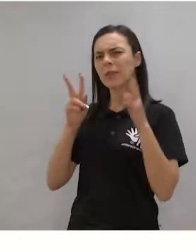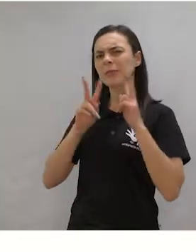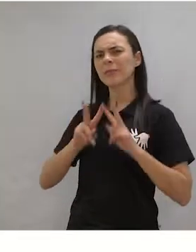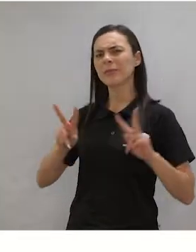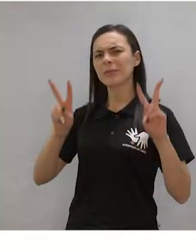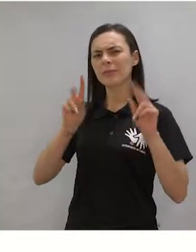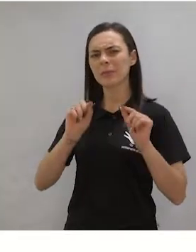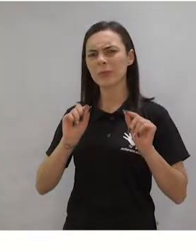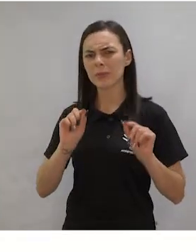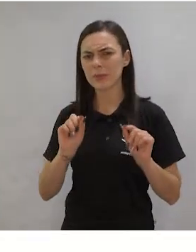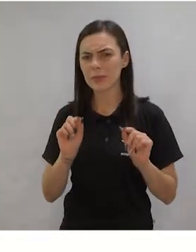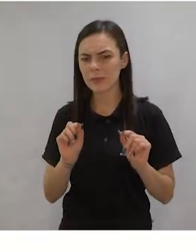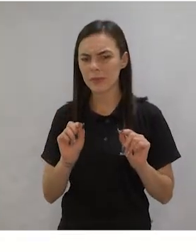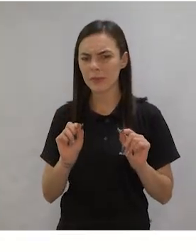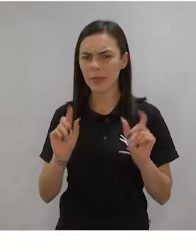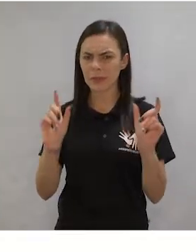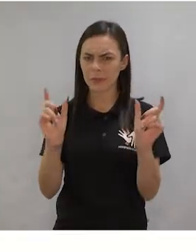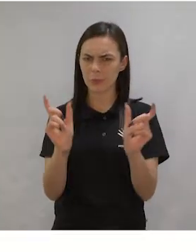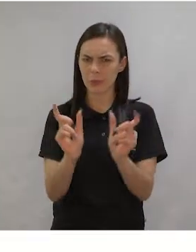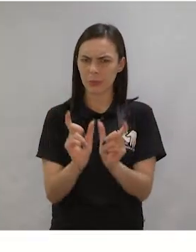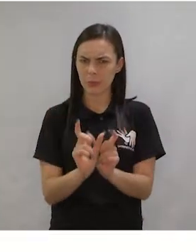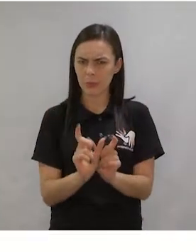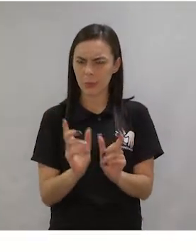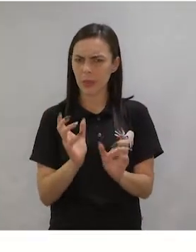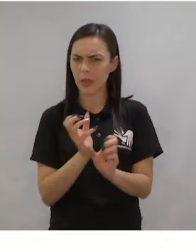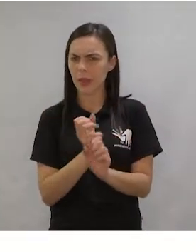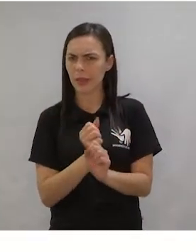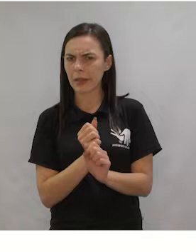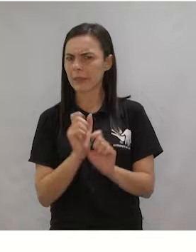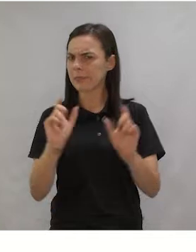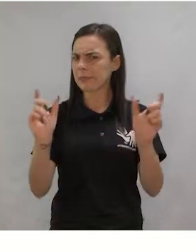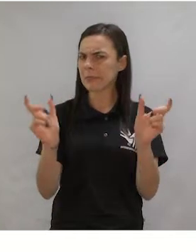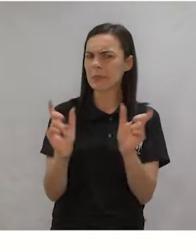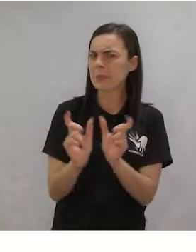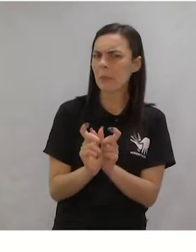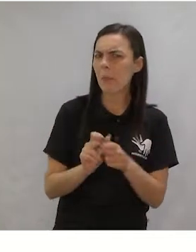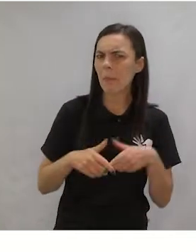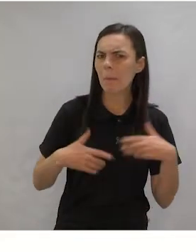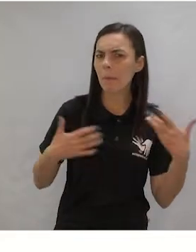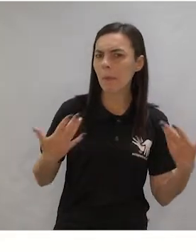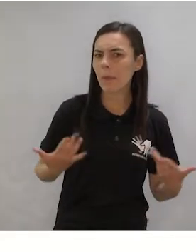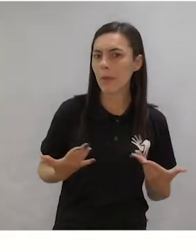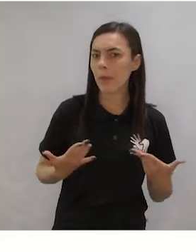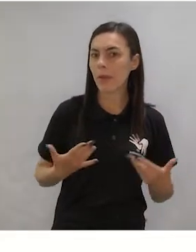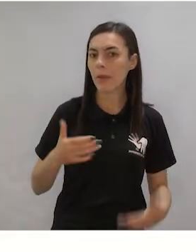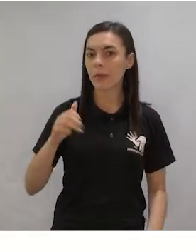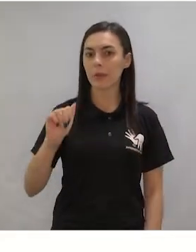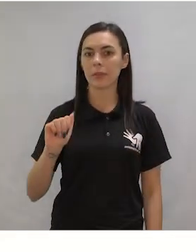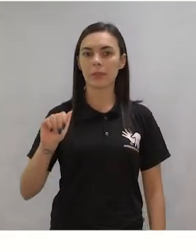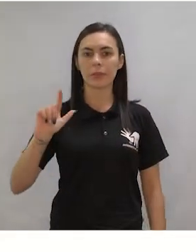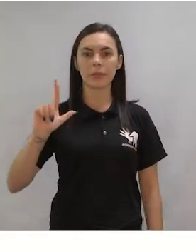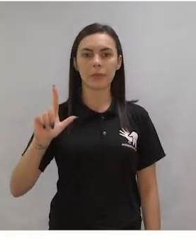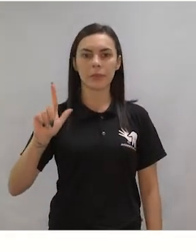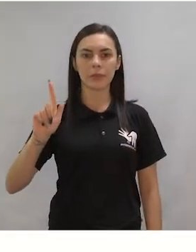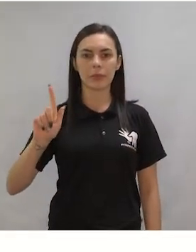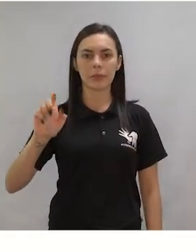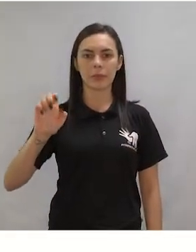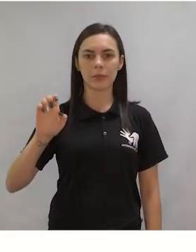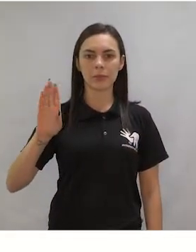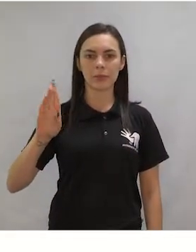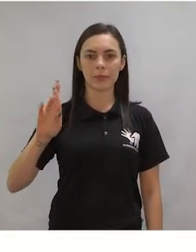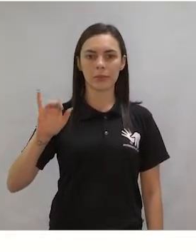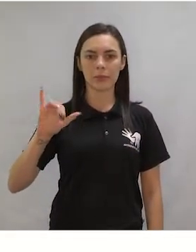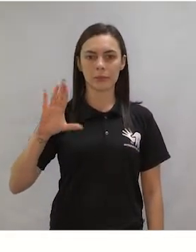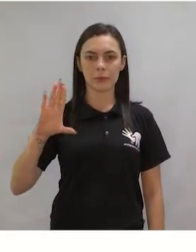tela? Várias expressões. Que tipo de expressões são essas? São expressões